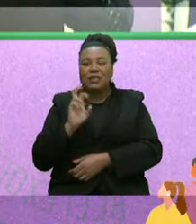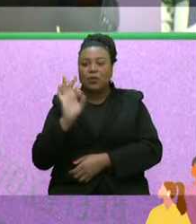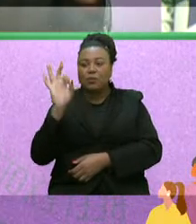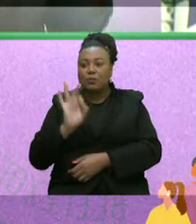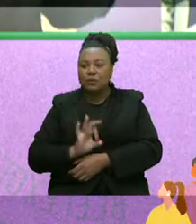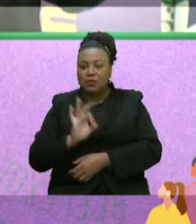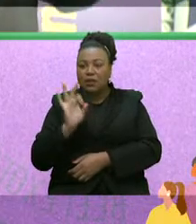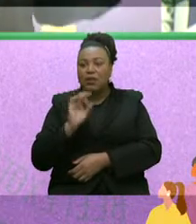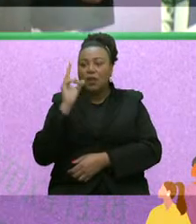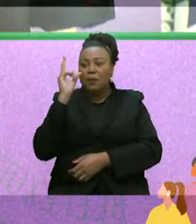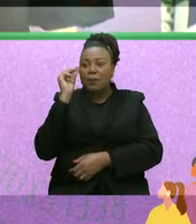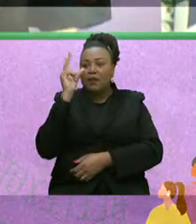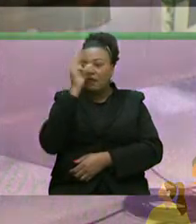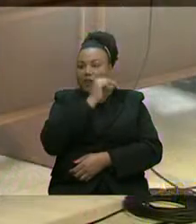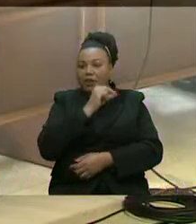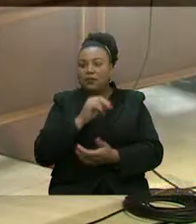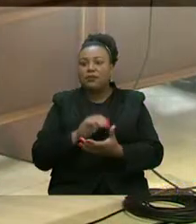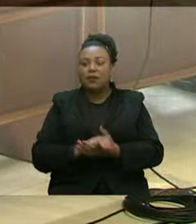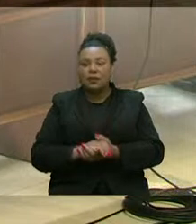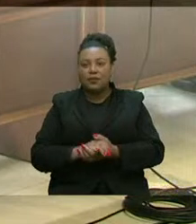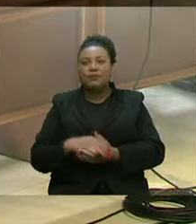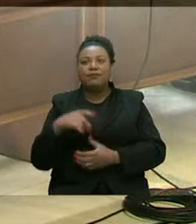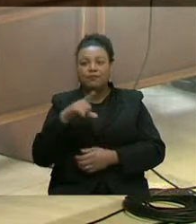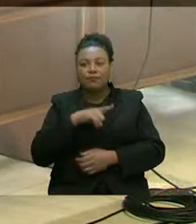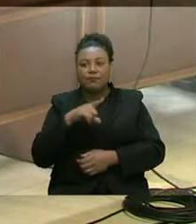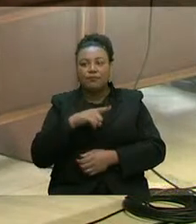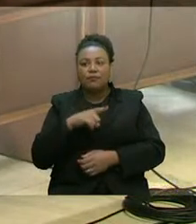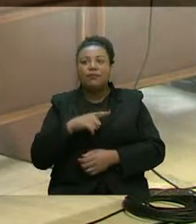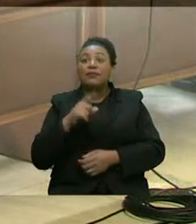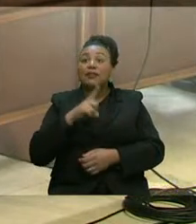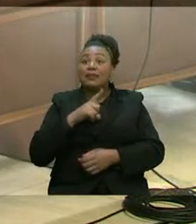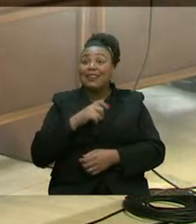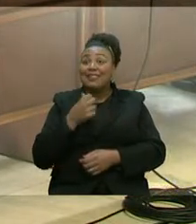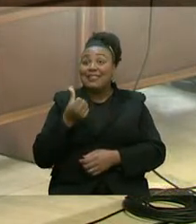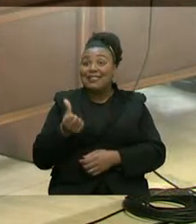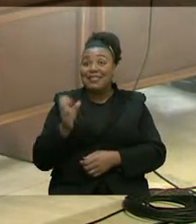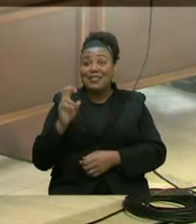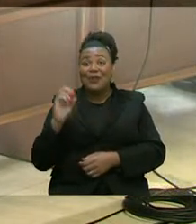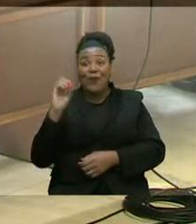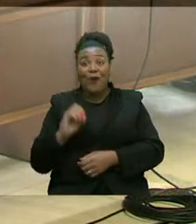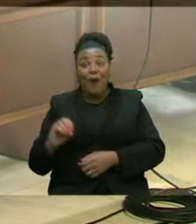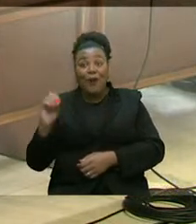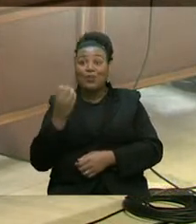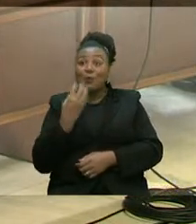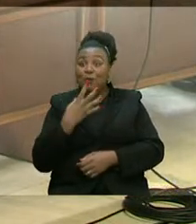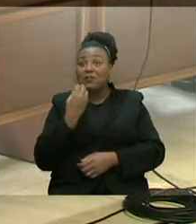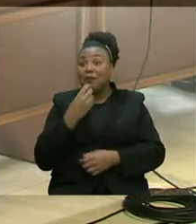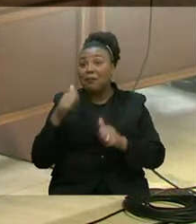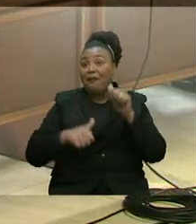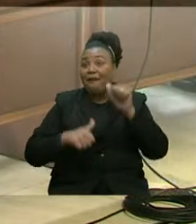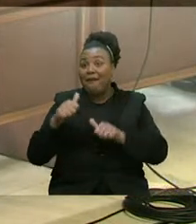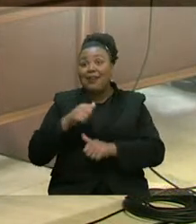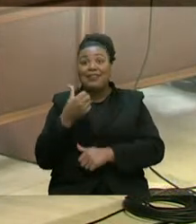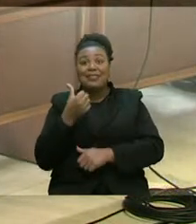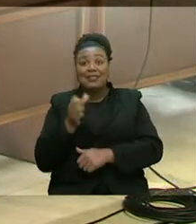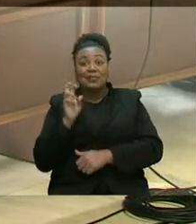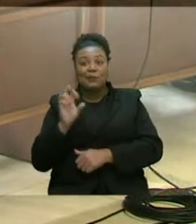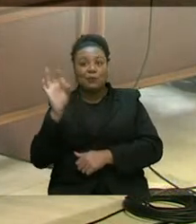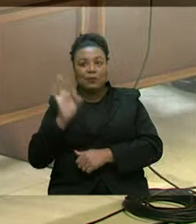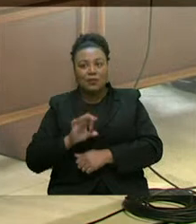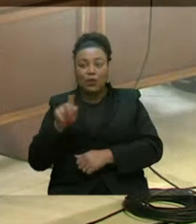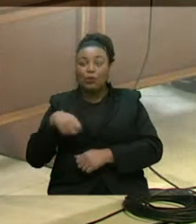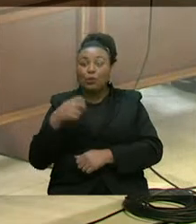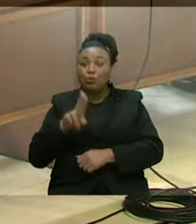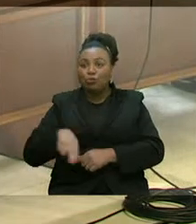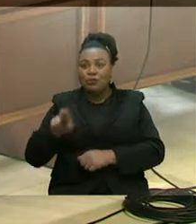65%, e aí os prefeitos que estão nos acompanhando sabem que se um prefeito tem 65% de ótimo e bom, ele está bem avaliado. 65% de